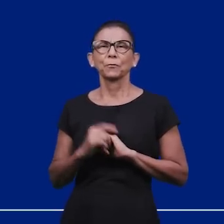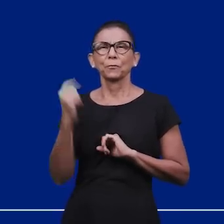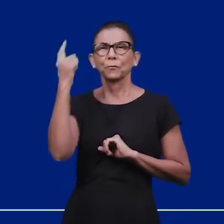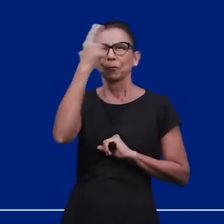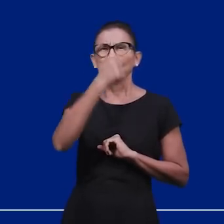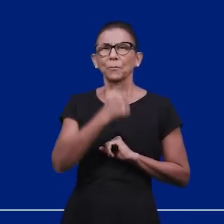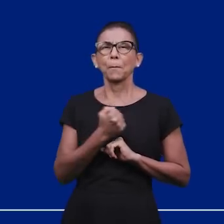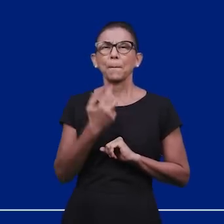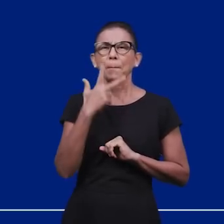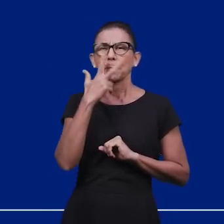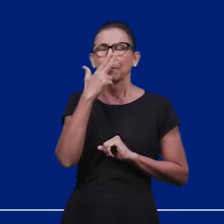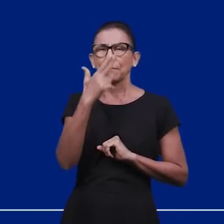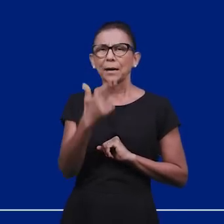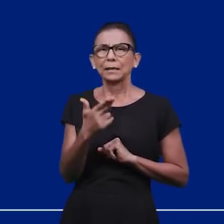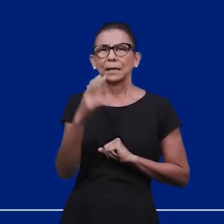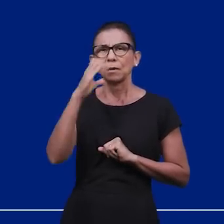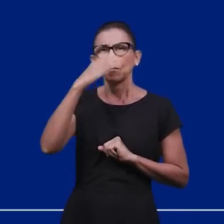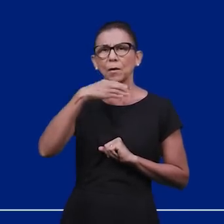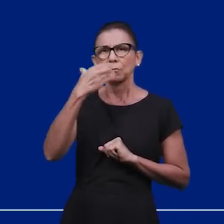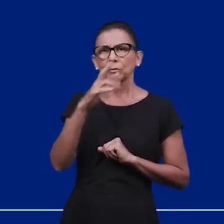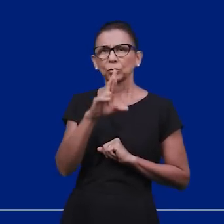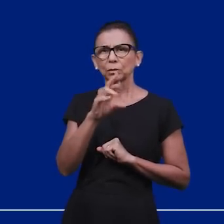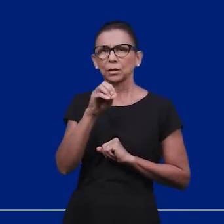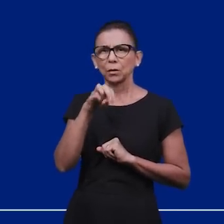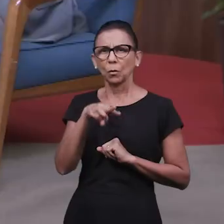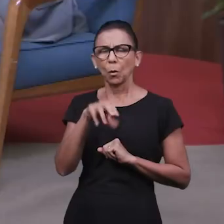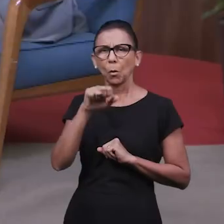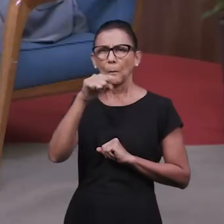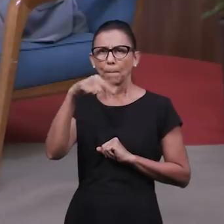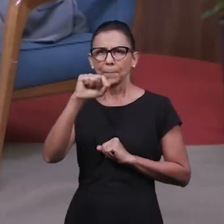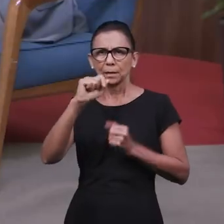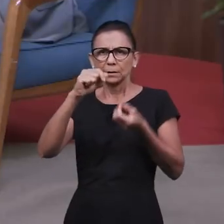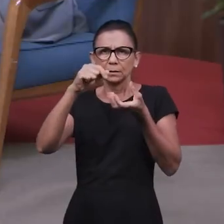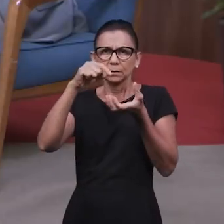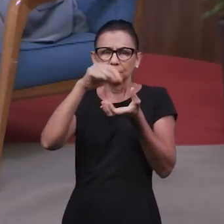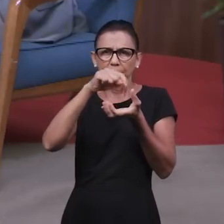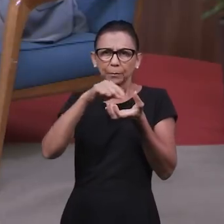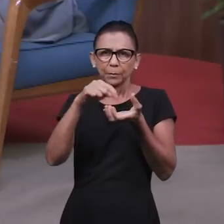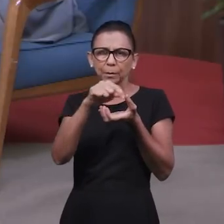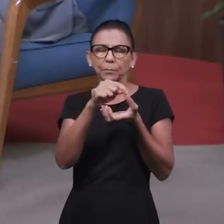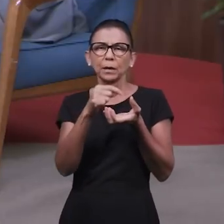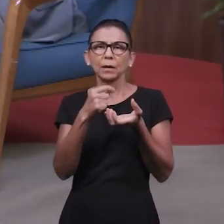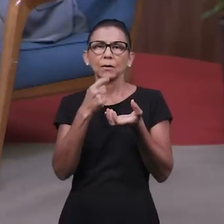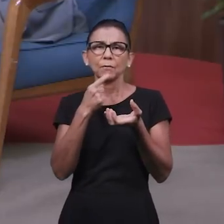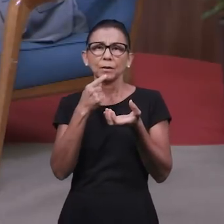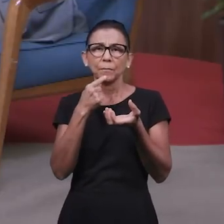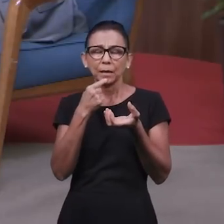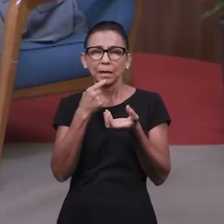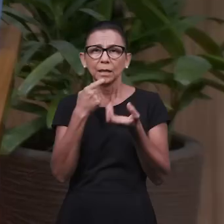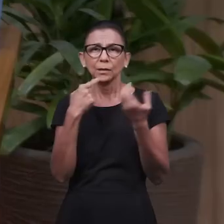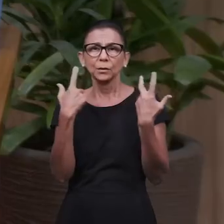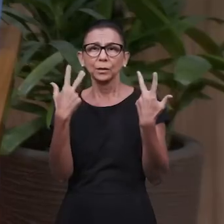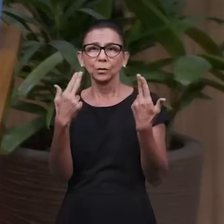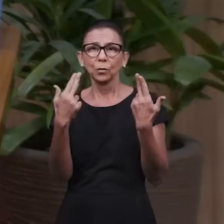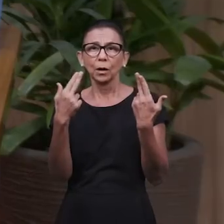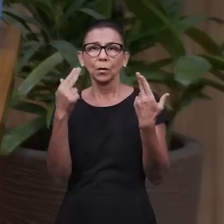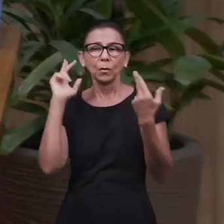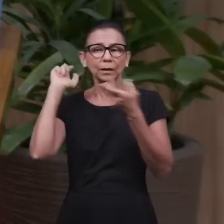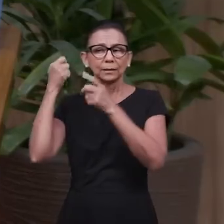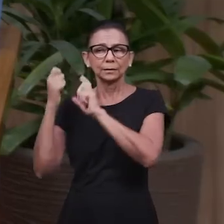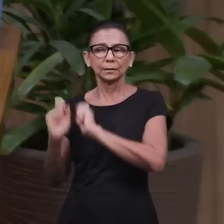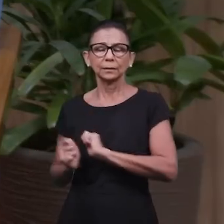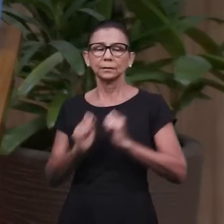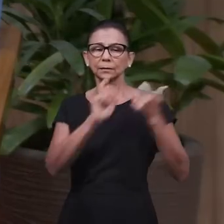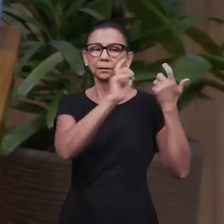tuas tranças. Essa palavra, essa expressão, é uma expressão do noivo falando acerca